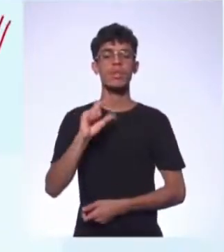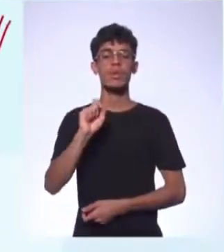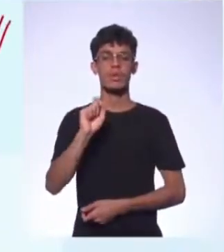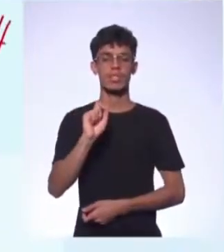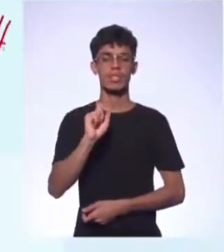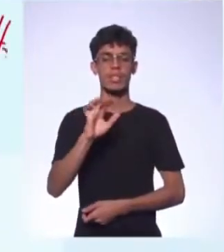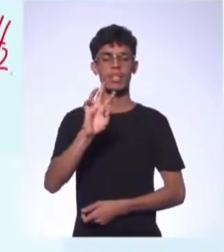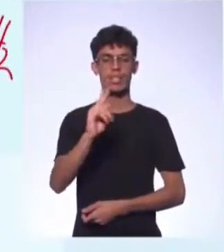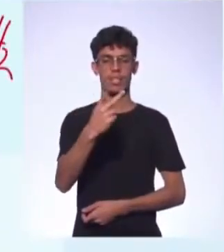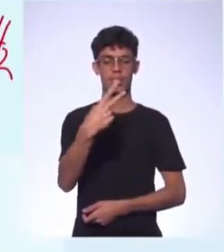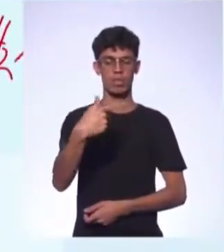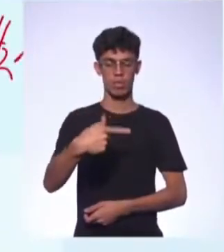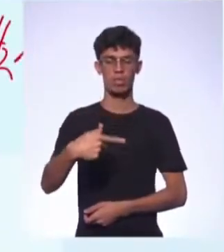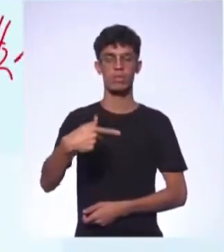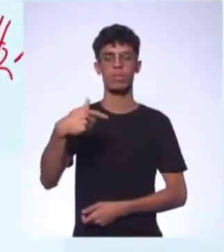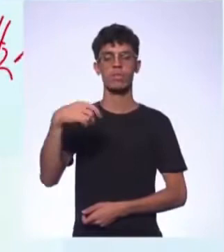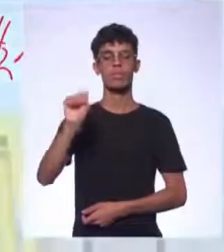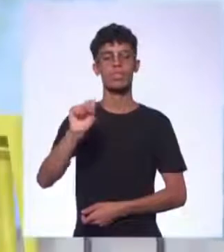O